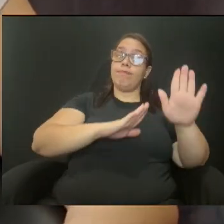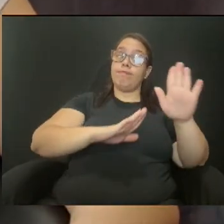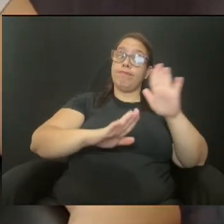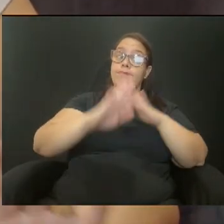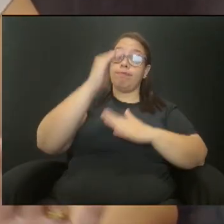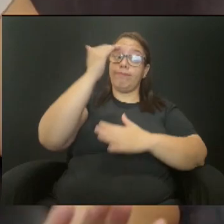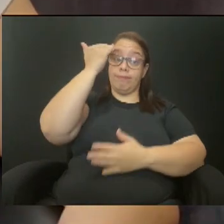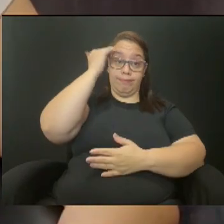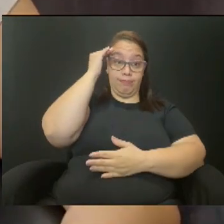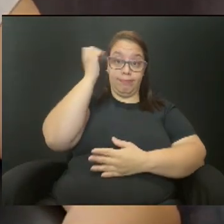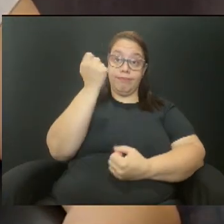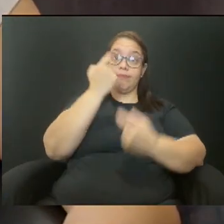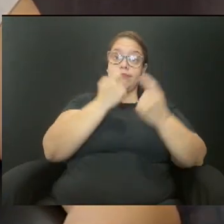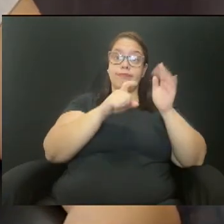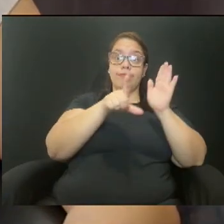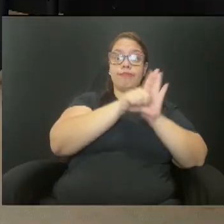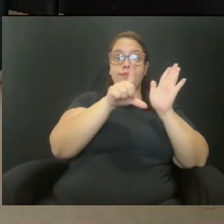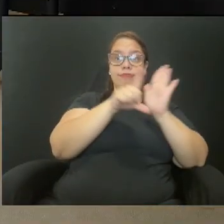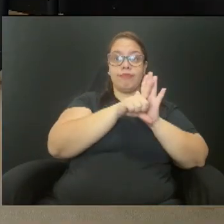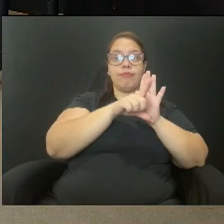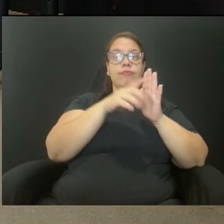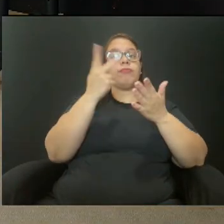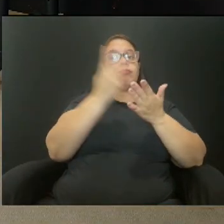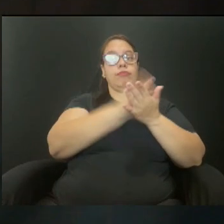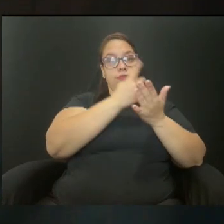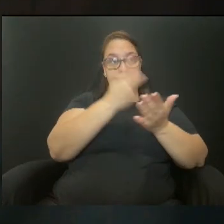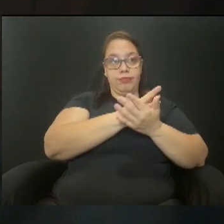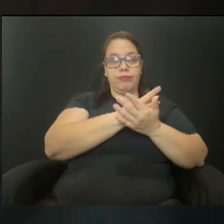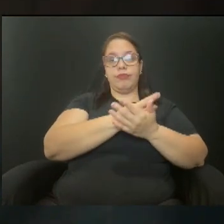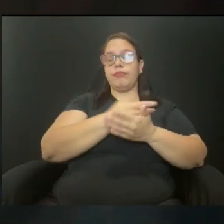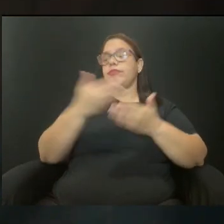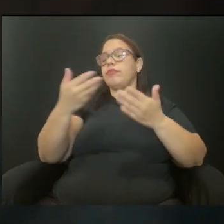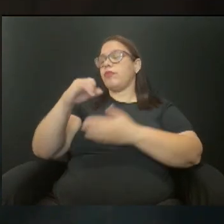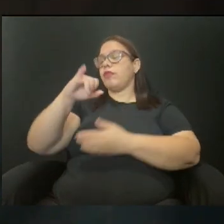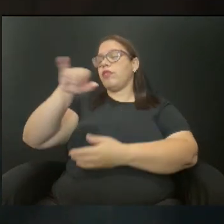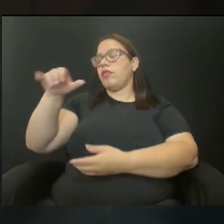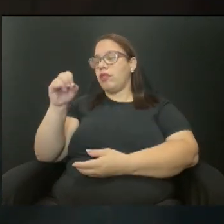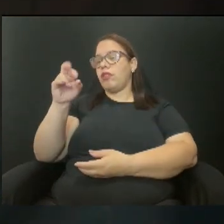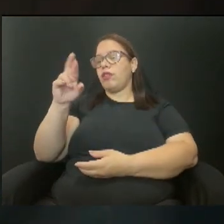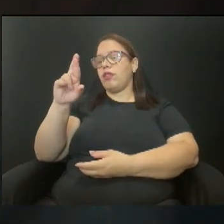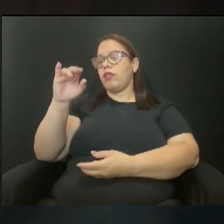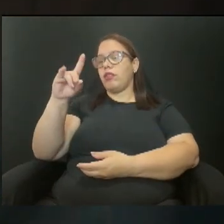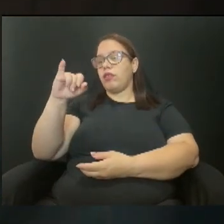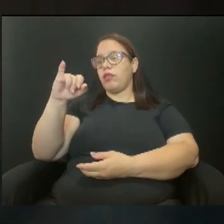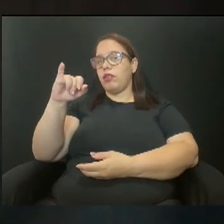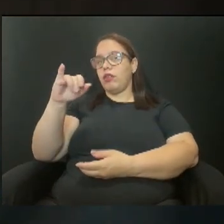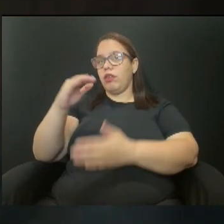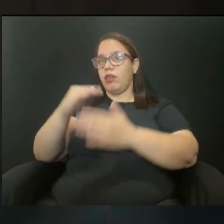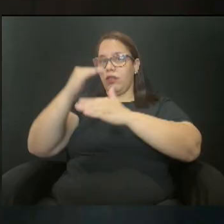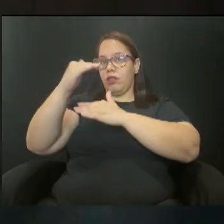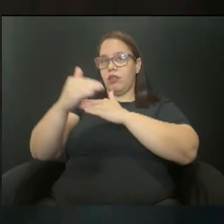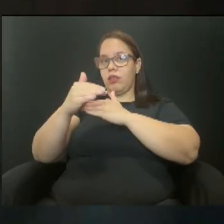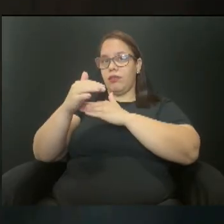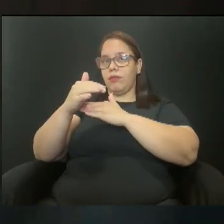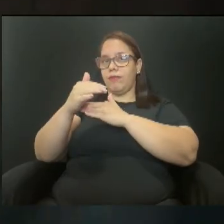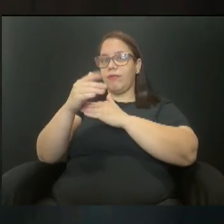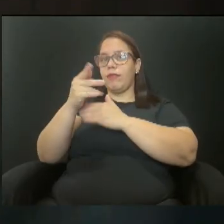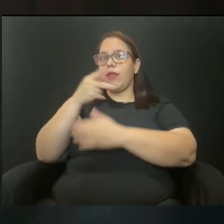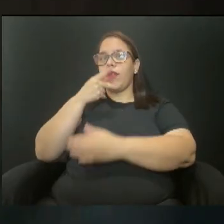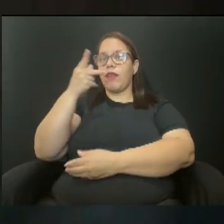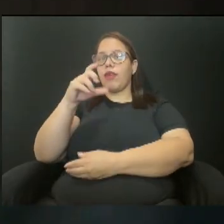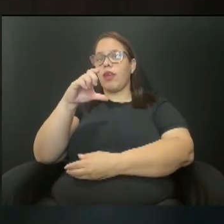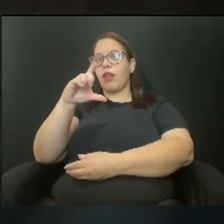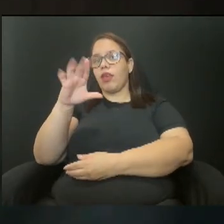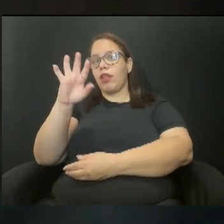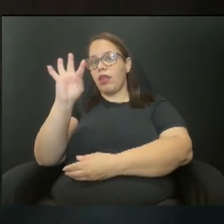legislação para não cometer nenhum erro. Agora, Jordi, vai passar essa onda de falar que CLT não é